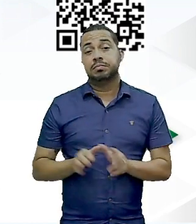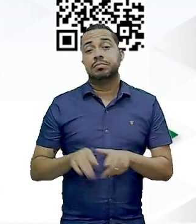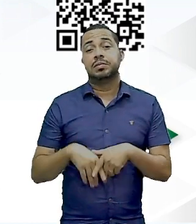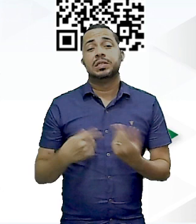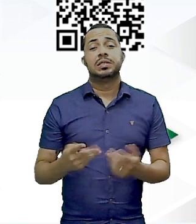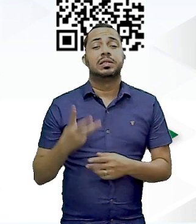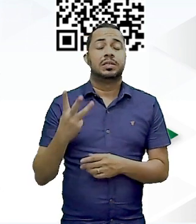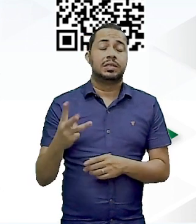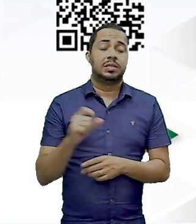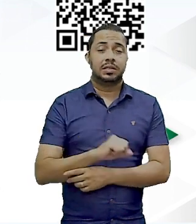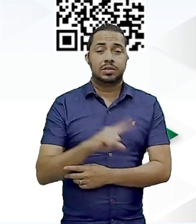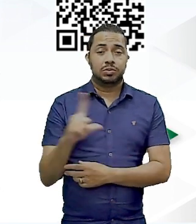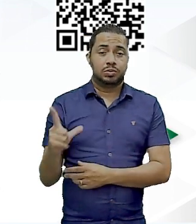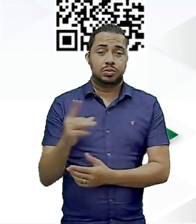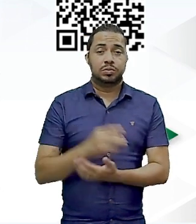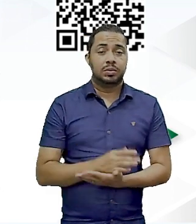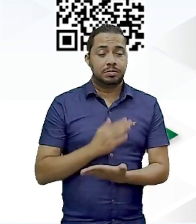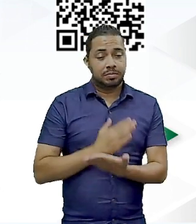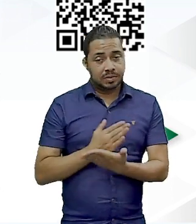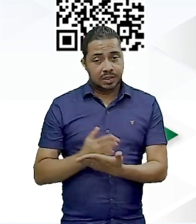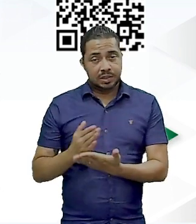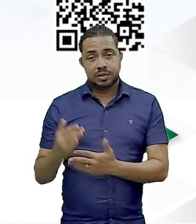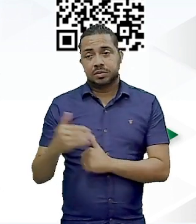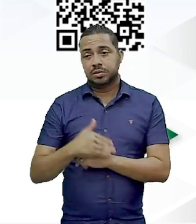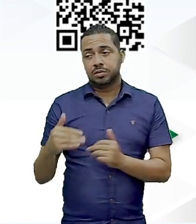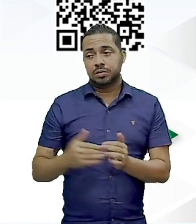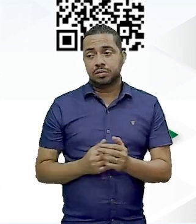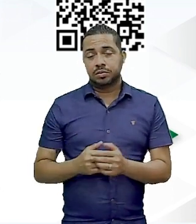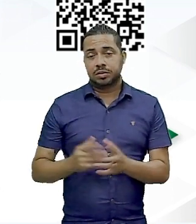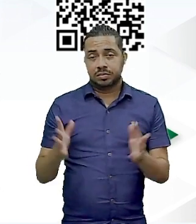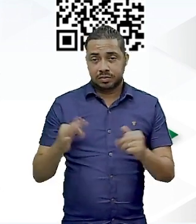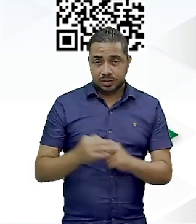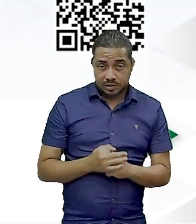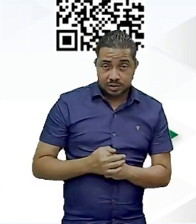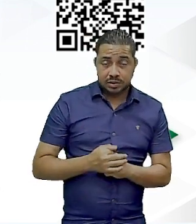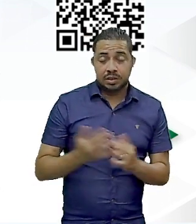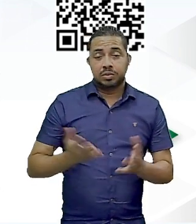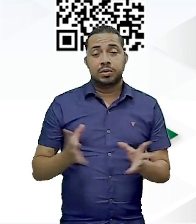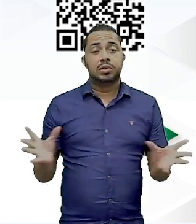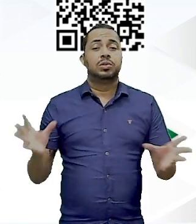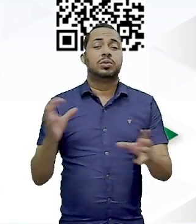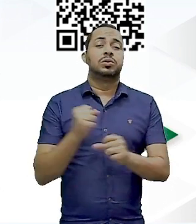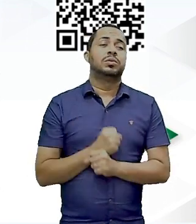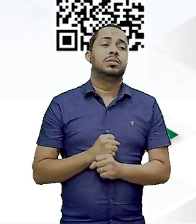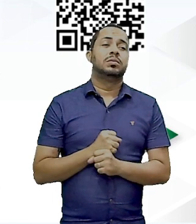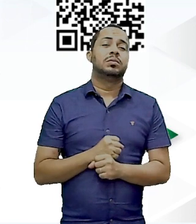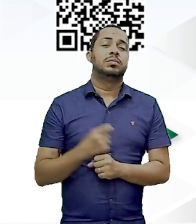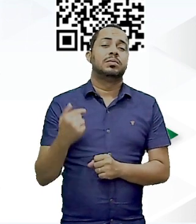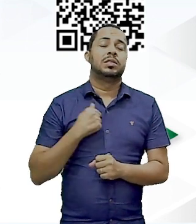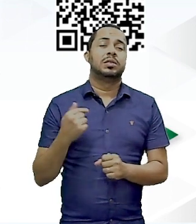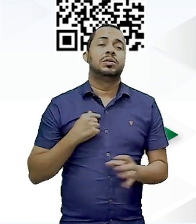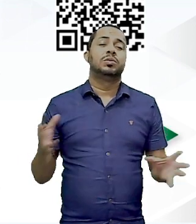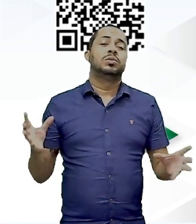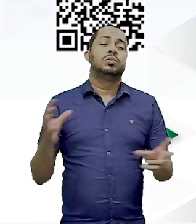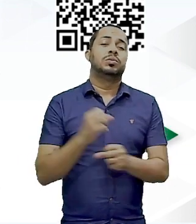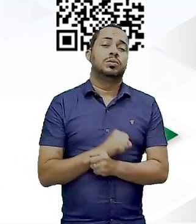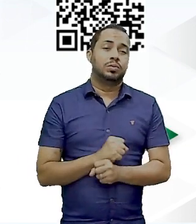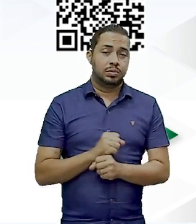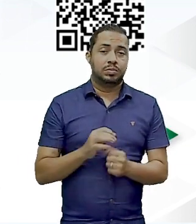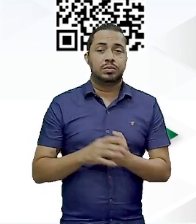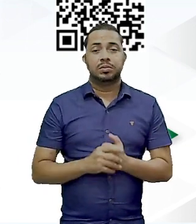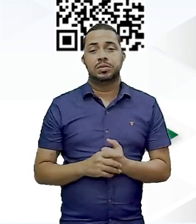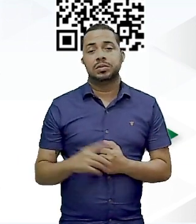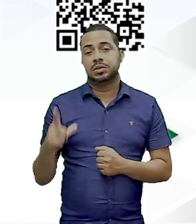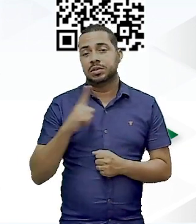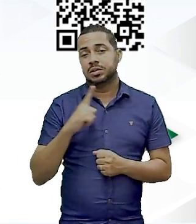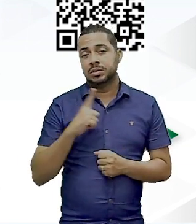3 são azuis. Parte e todo está finalizado. Agora nós vamos somar. Quando eu somo,